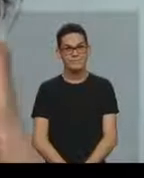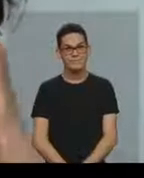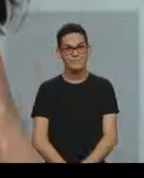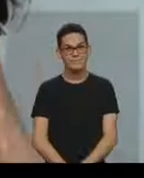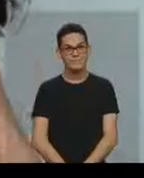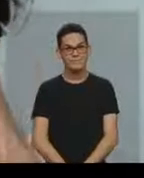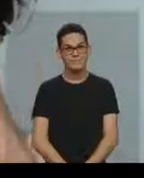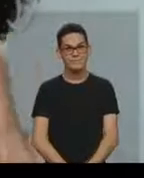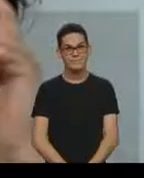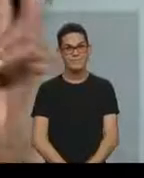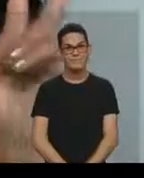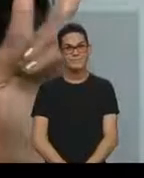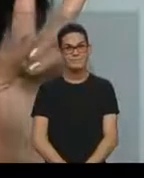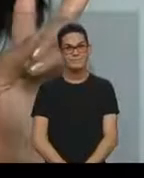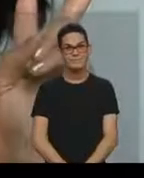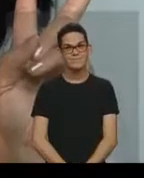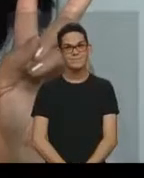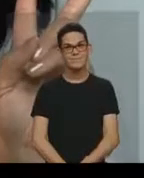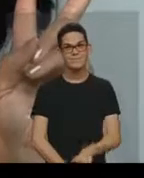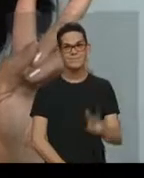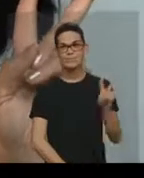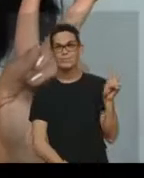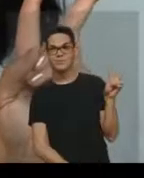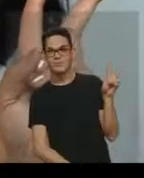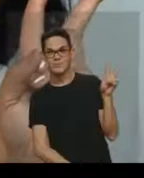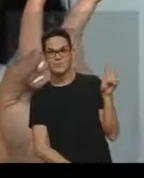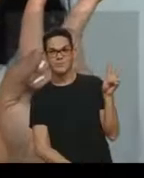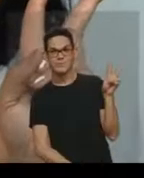Como é que vocês fazem, gente?